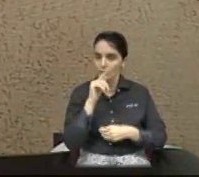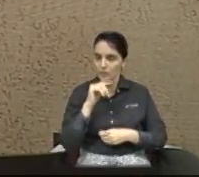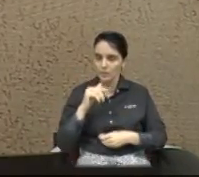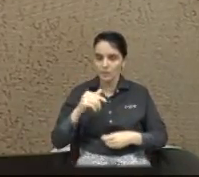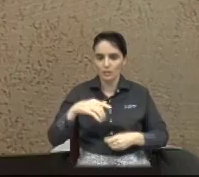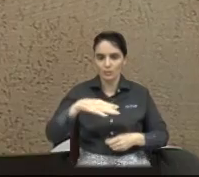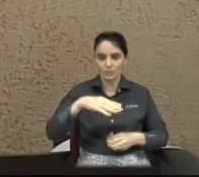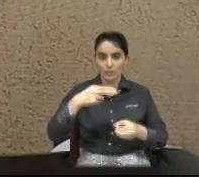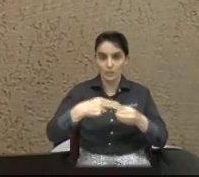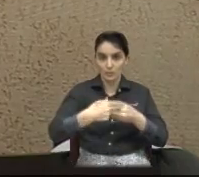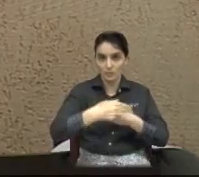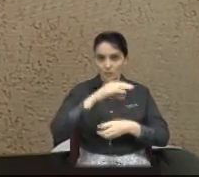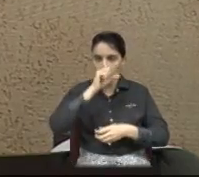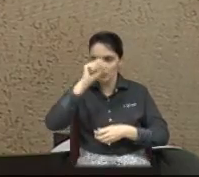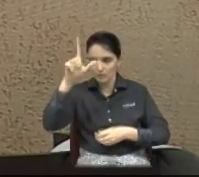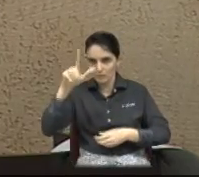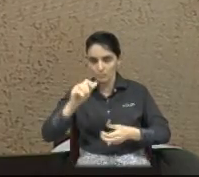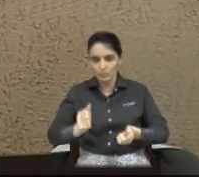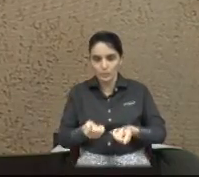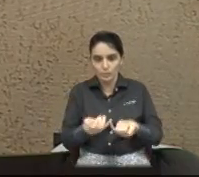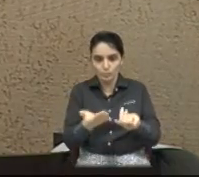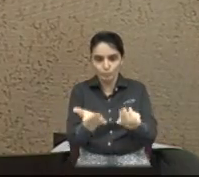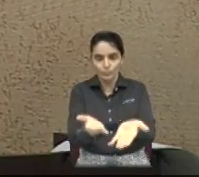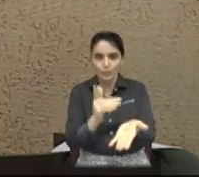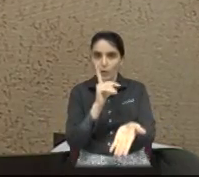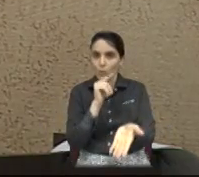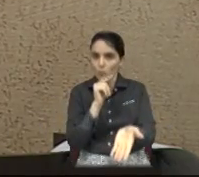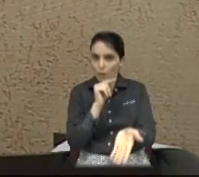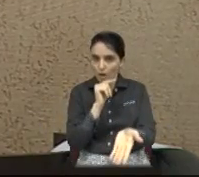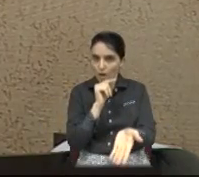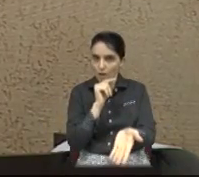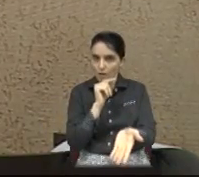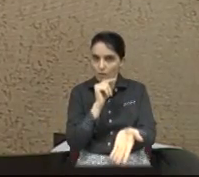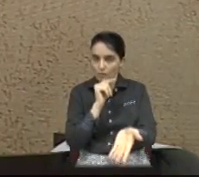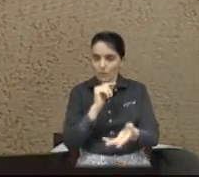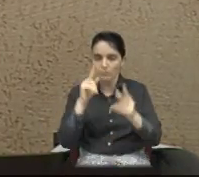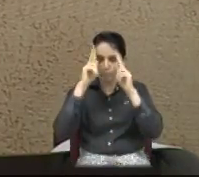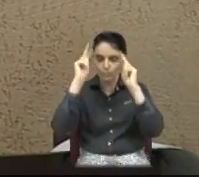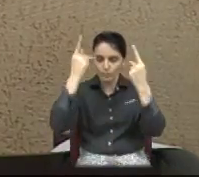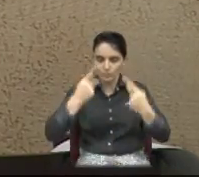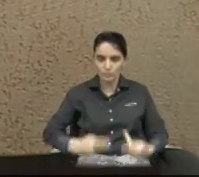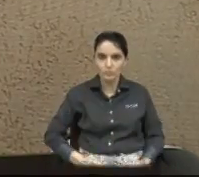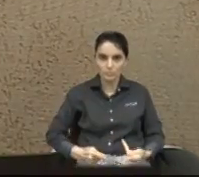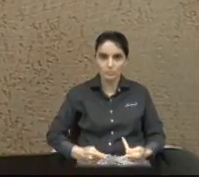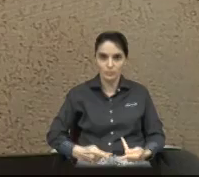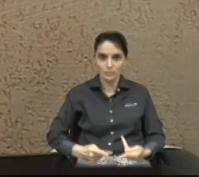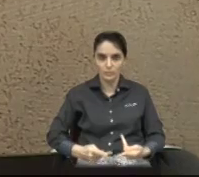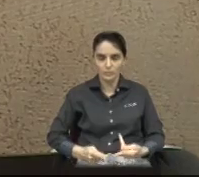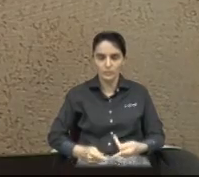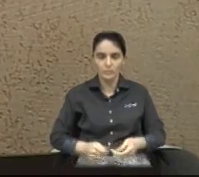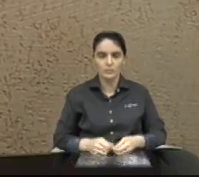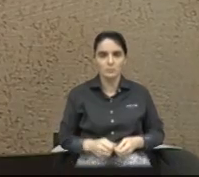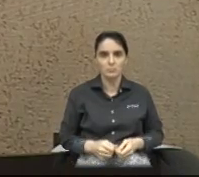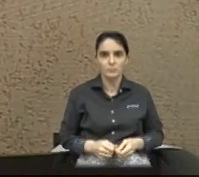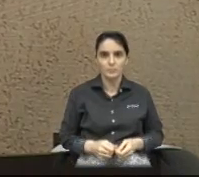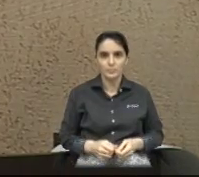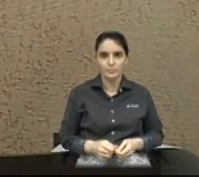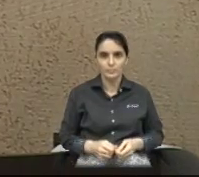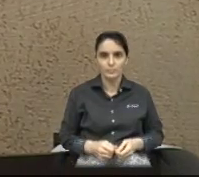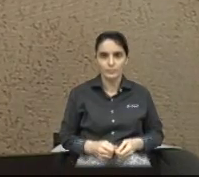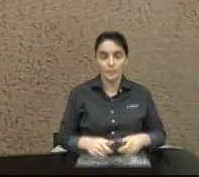Limeira, garantindo a oferta de água para o abastecimento humano e para as atividades produtivas em situação de